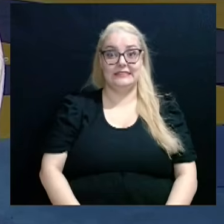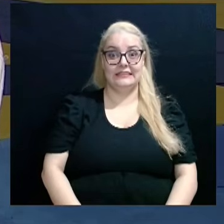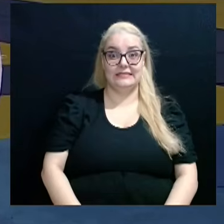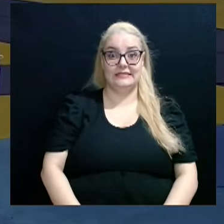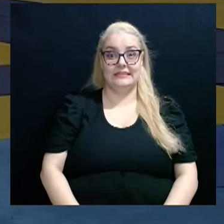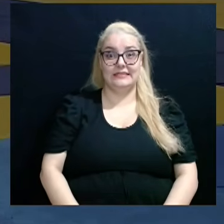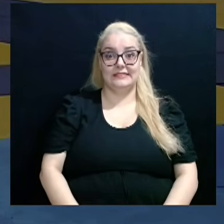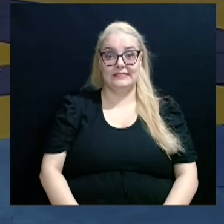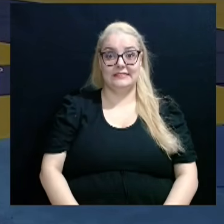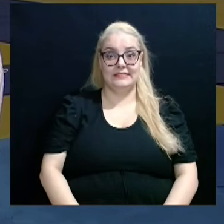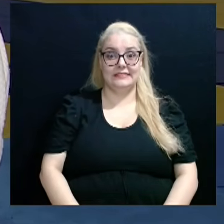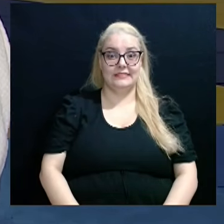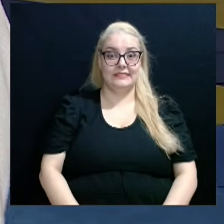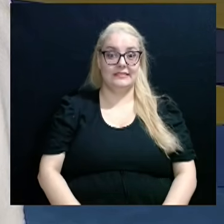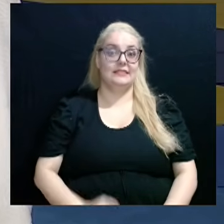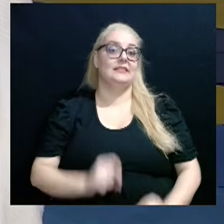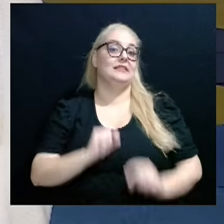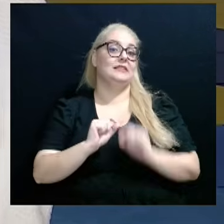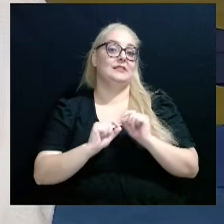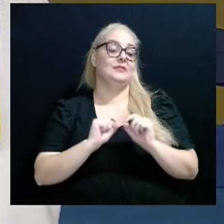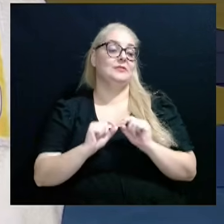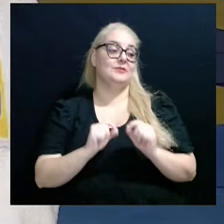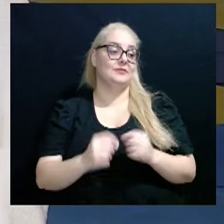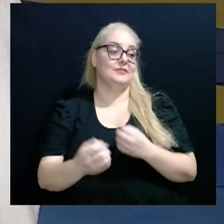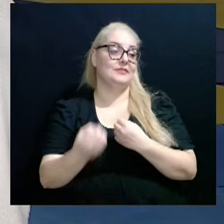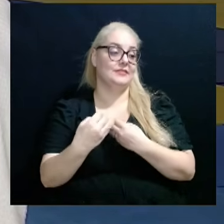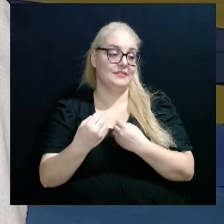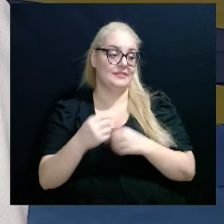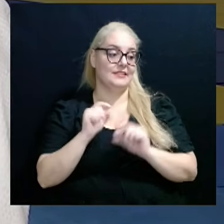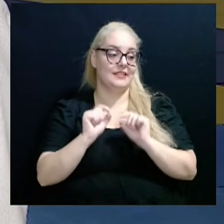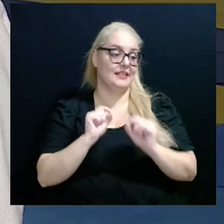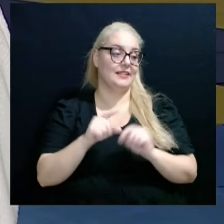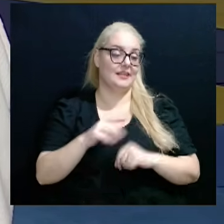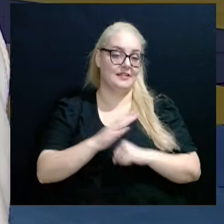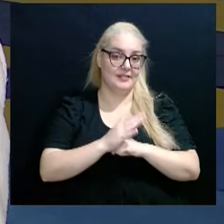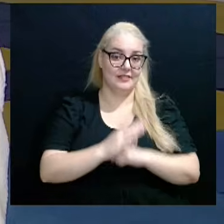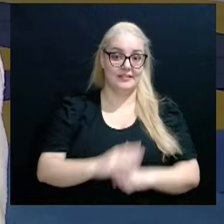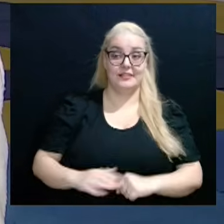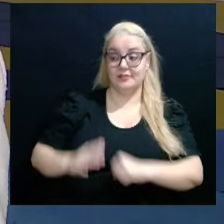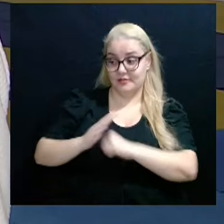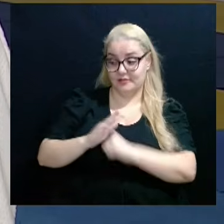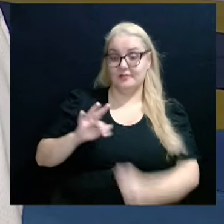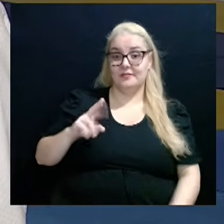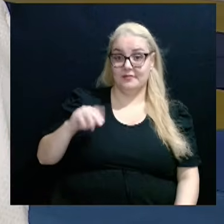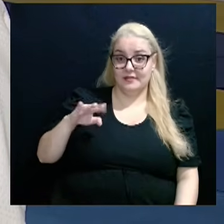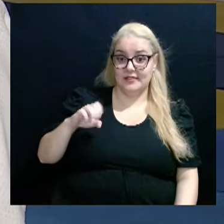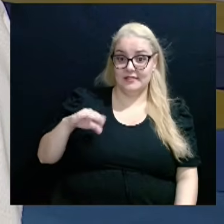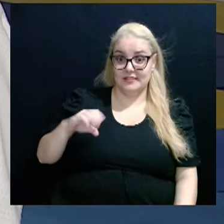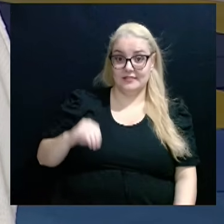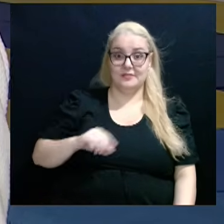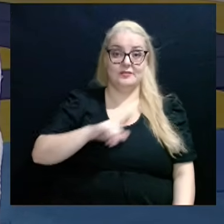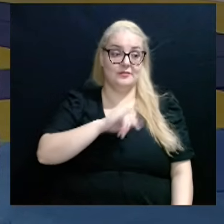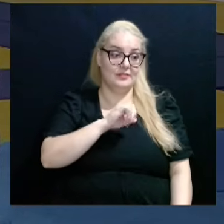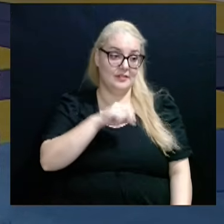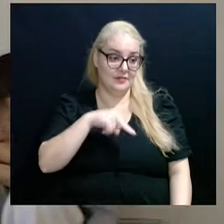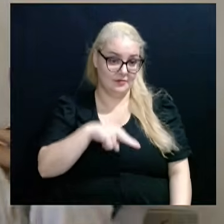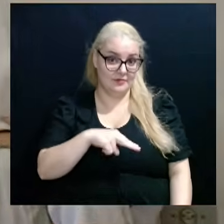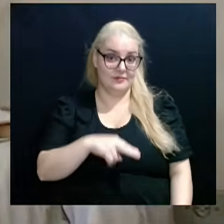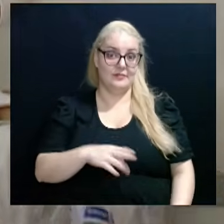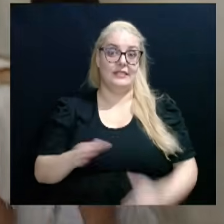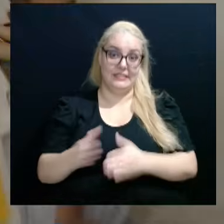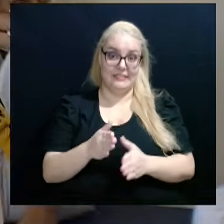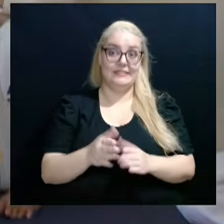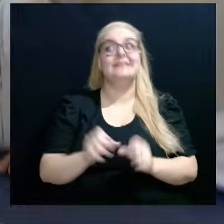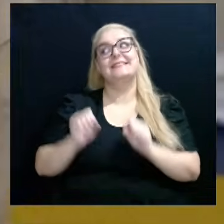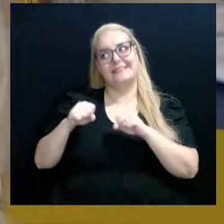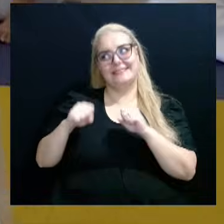Quem que te dá os treinos, né? Quem que é o seu sensei? Sensei Francisco e o Sensei Laia. Eles mantêm você na linha. É.